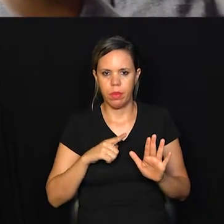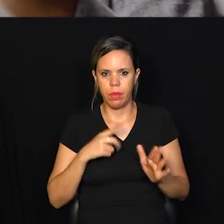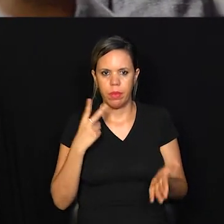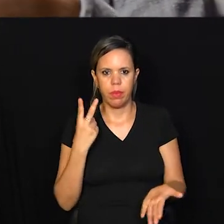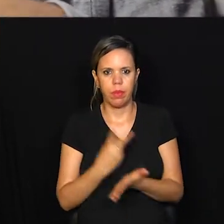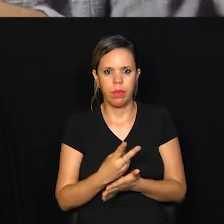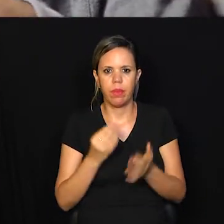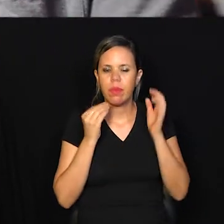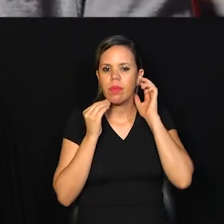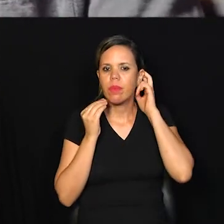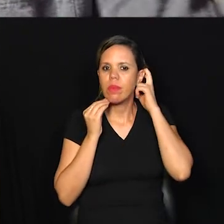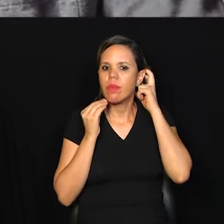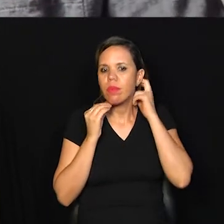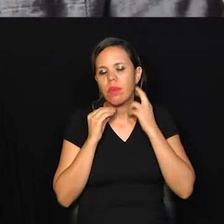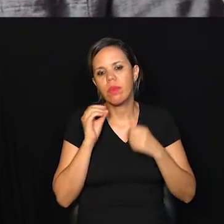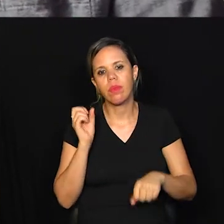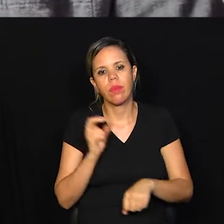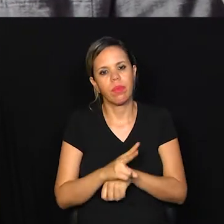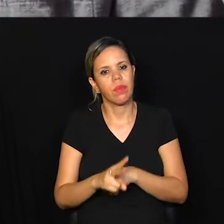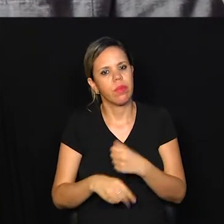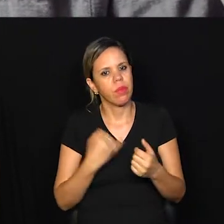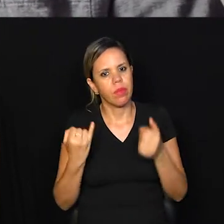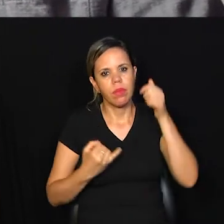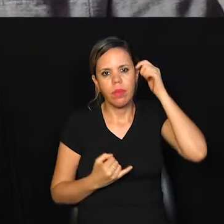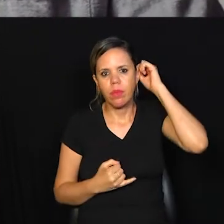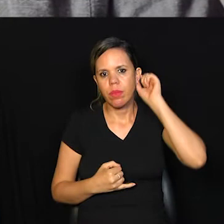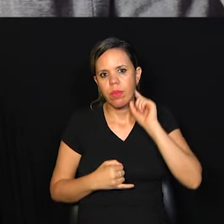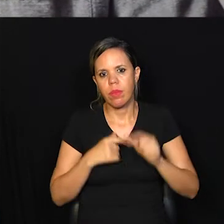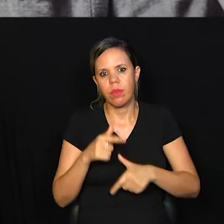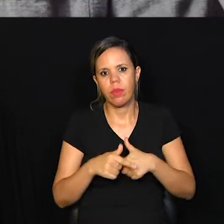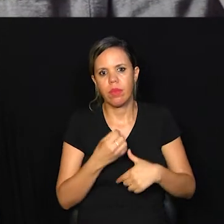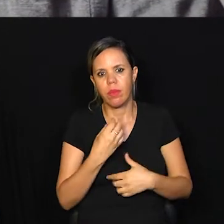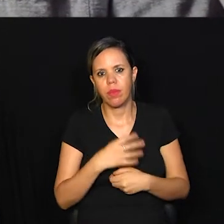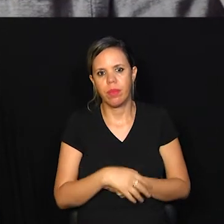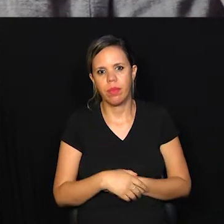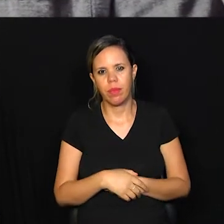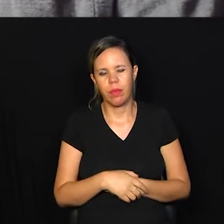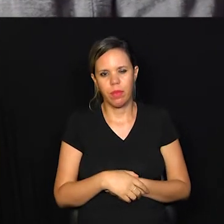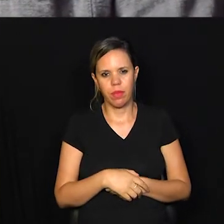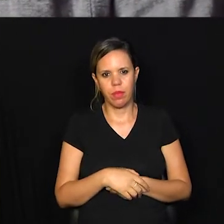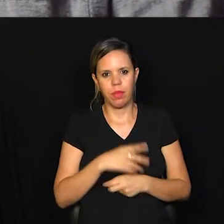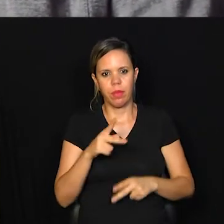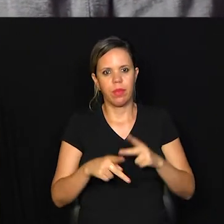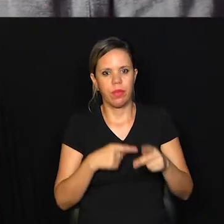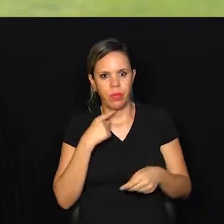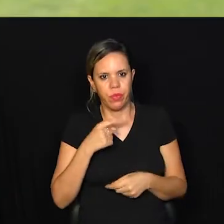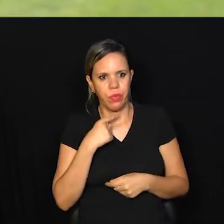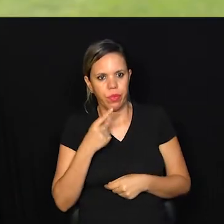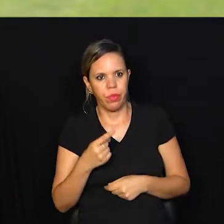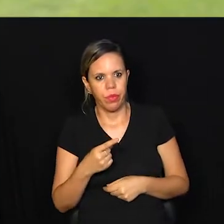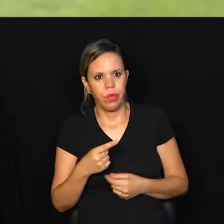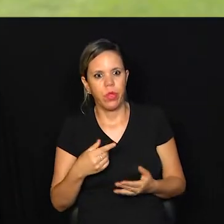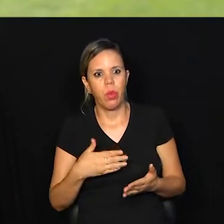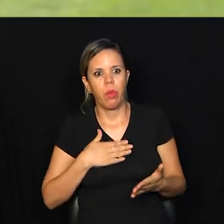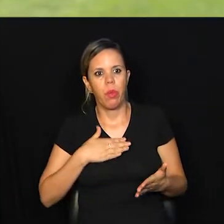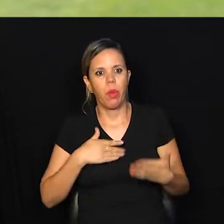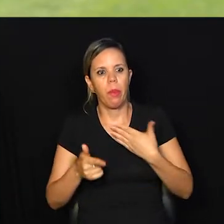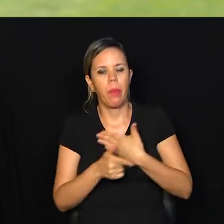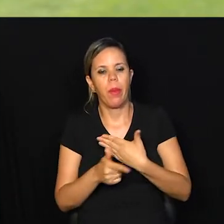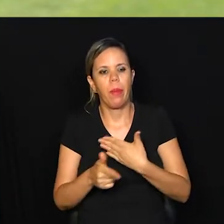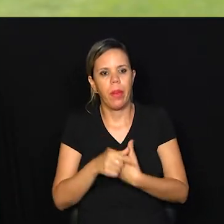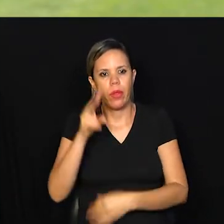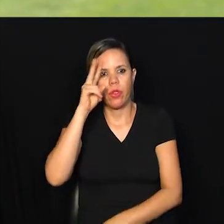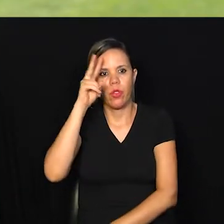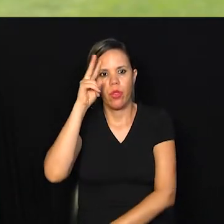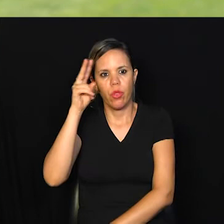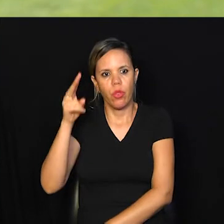mesma chance de ocupar um cargo importante e executar bem esse cargo. Porque as pessoas duvidam disso. Qual que era o meu papel na história da Ponte